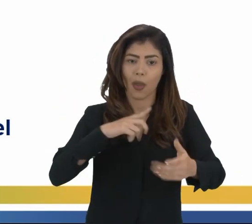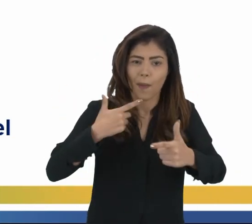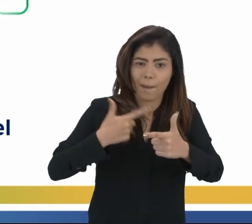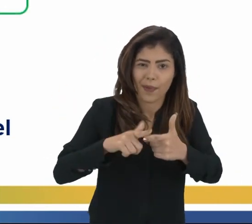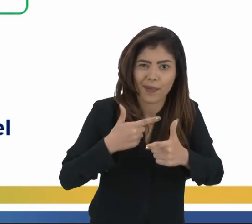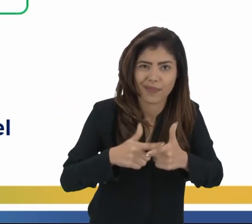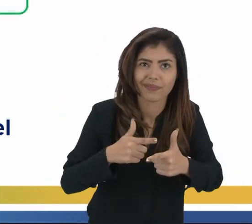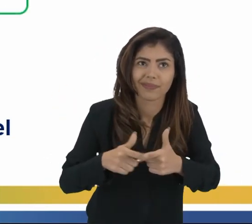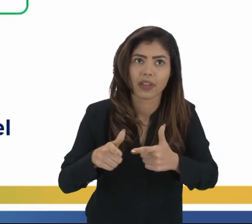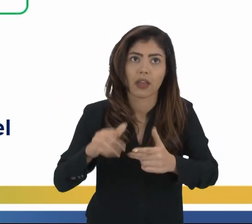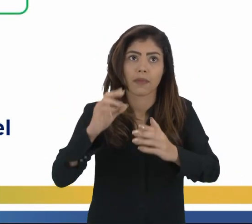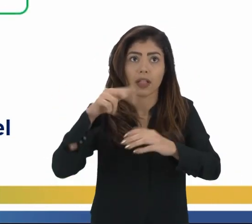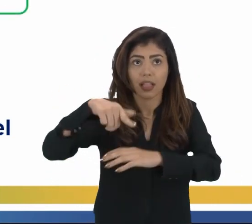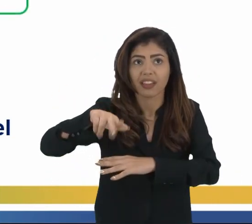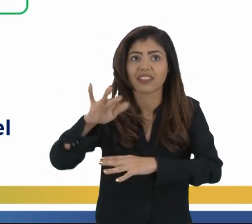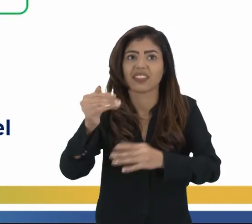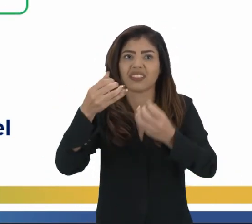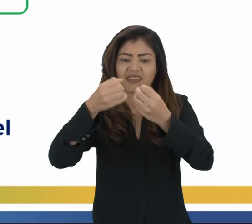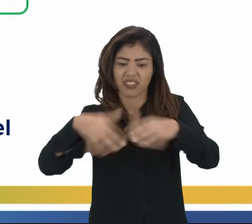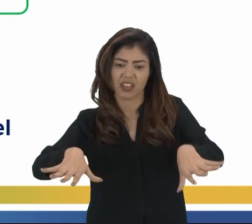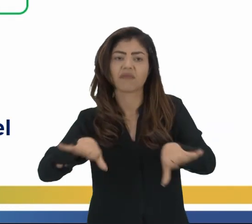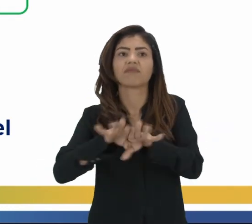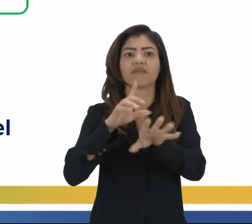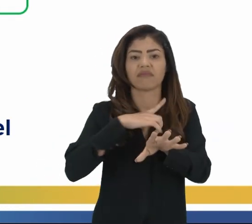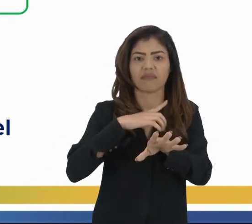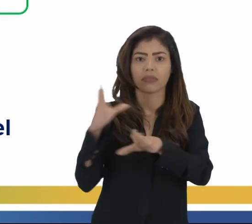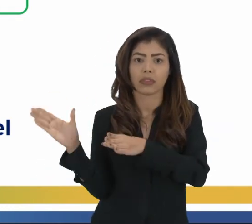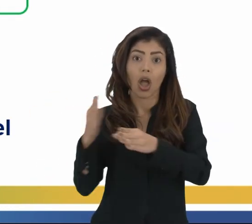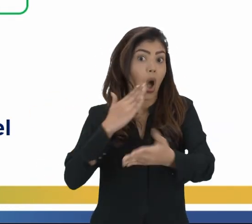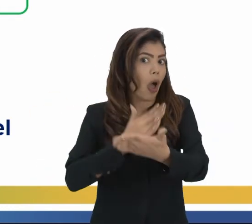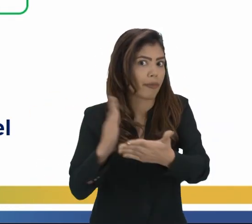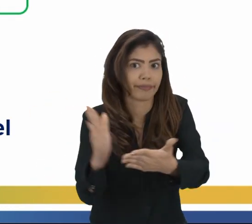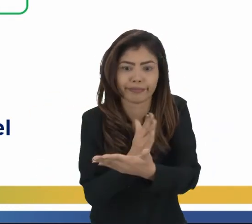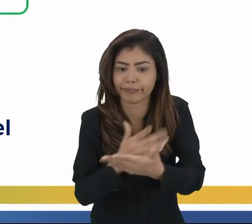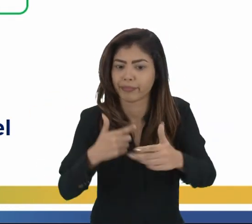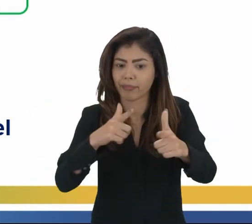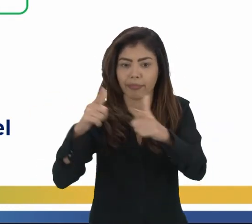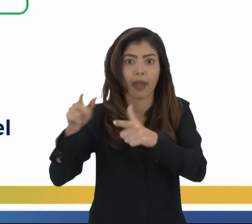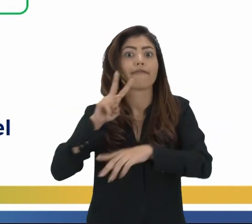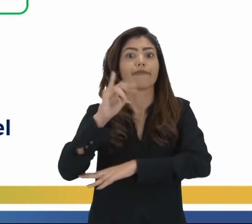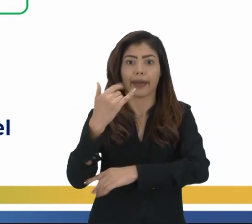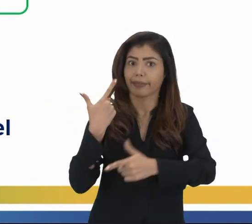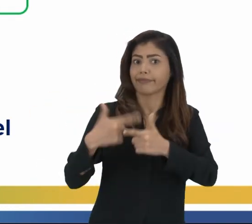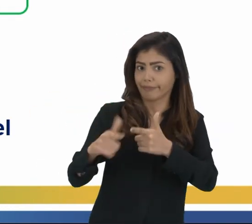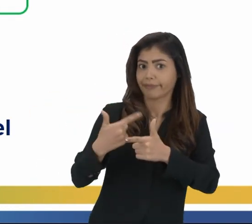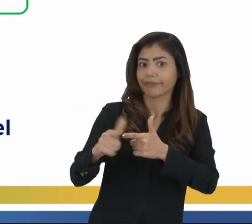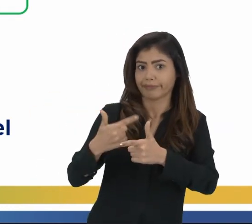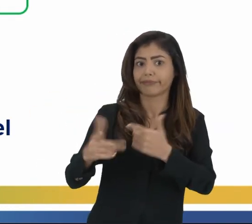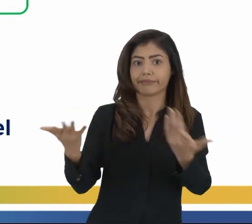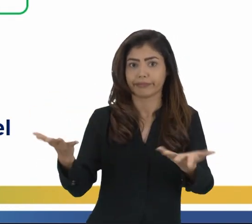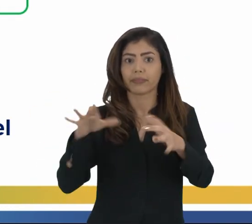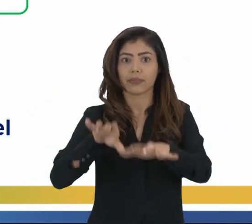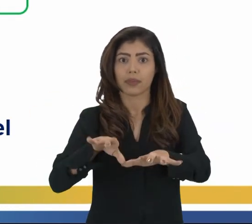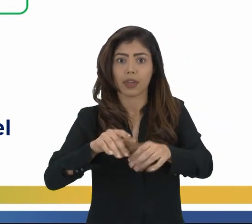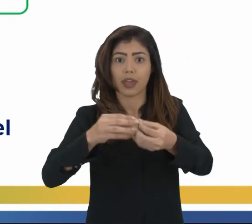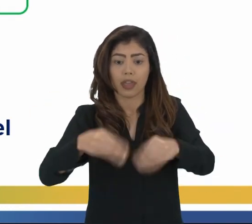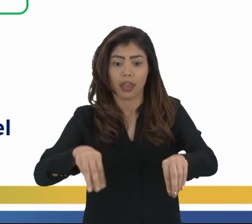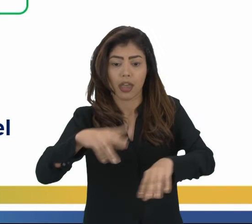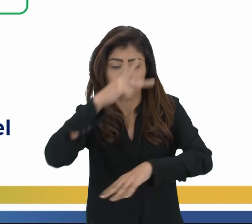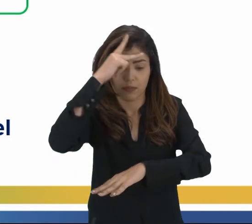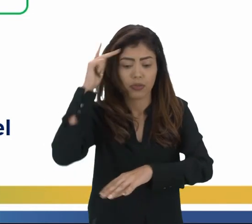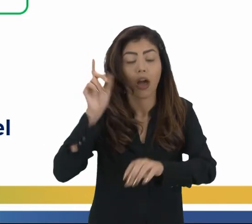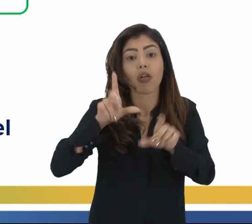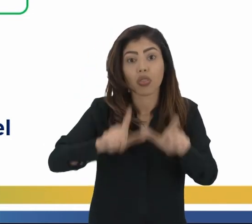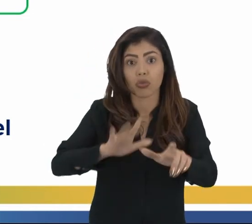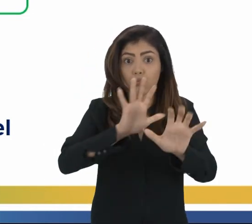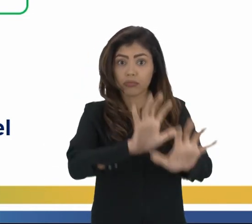al quechua. Também, a chegada de colonizador em qualquer lugar do mundo vai causar prejuízo aos habitantes nativos